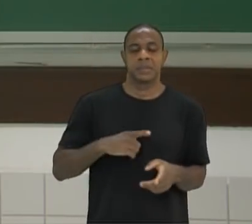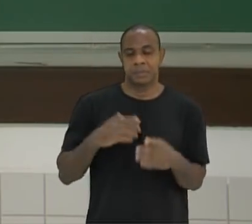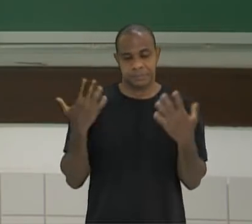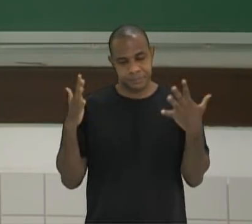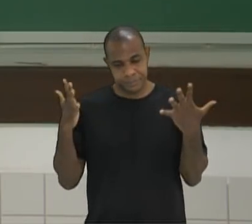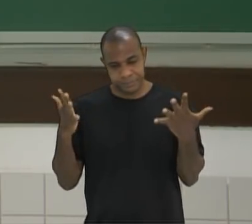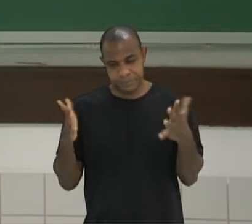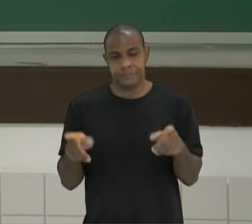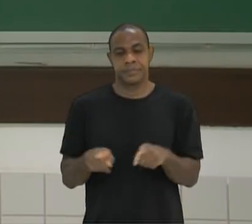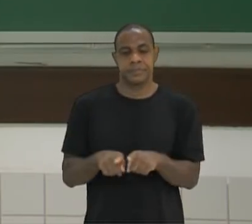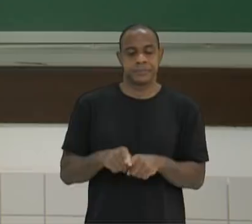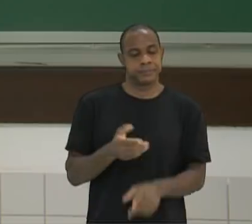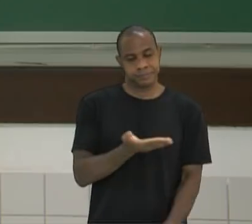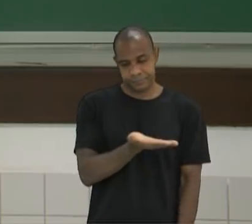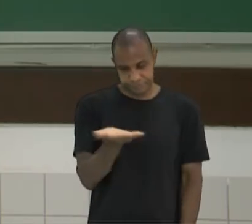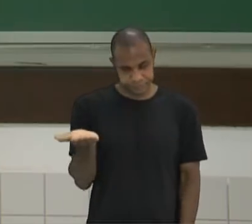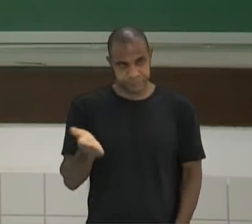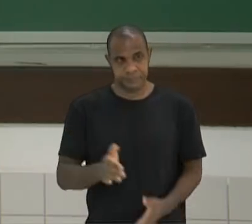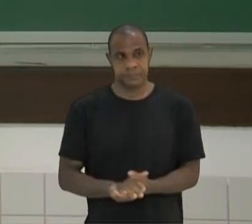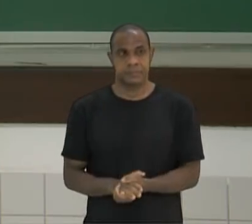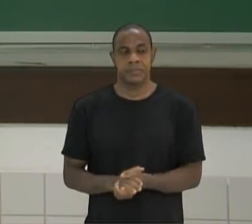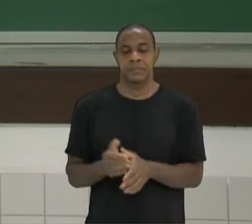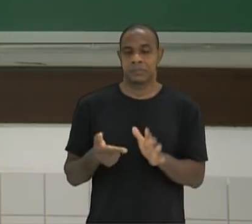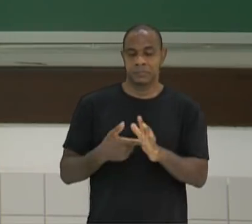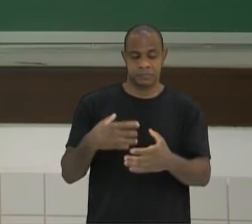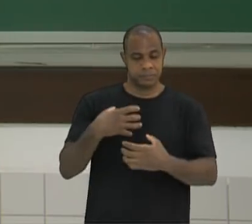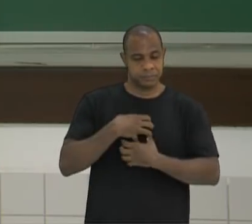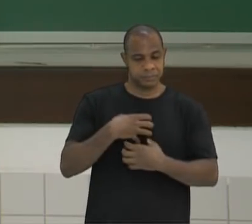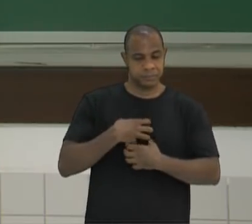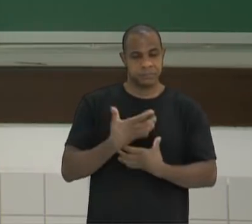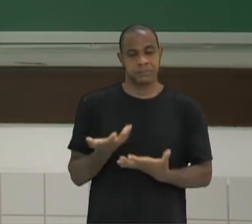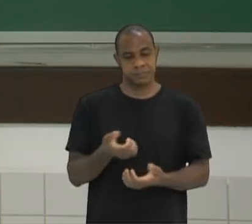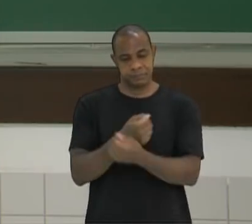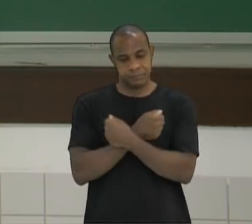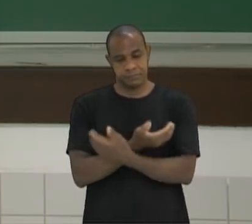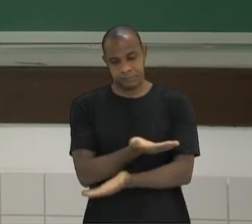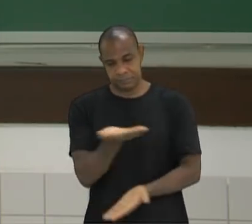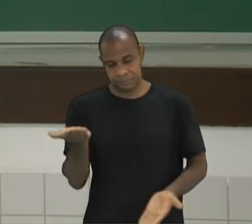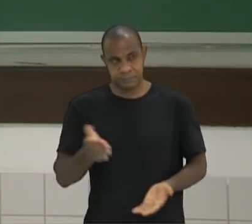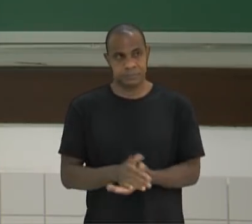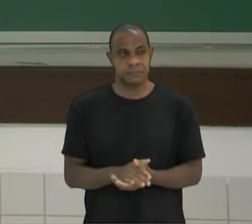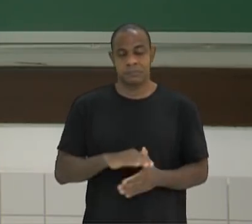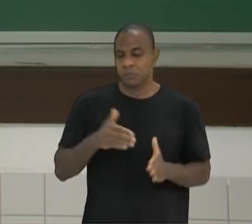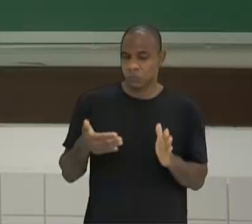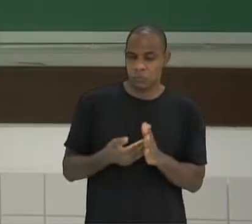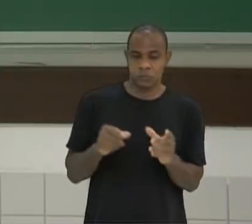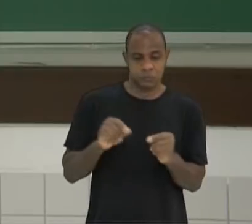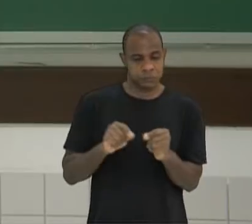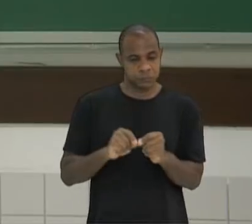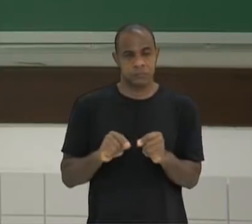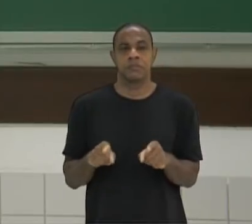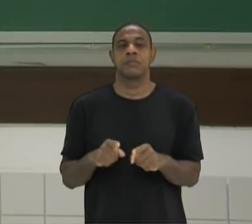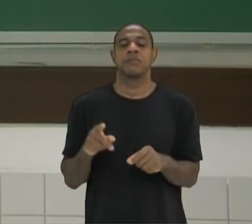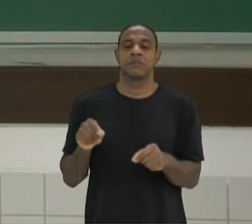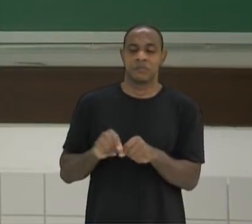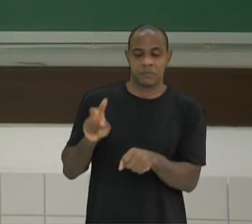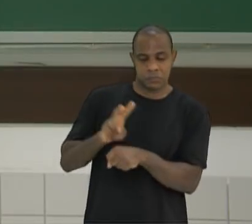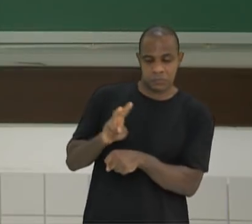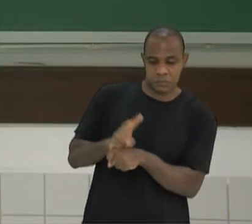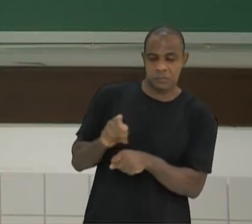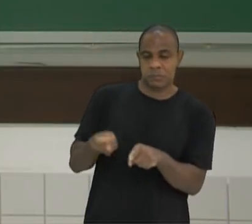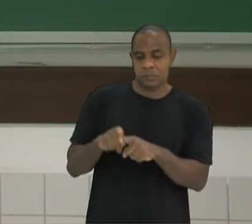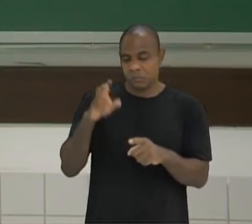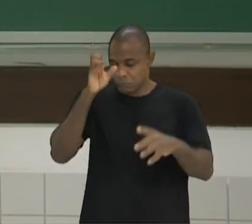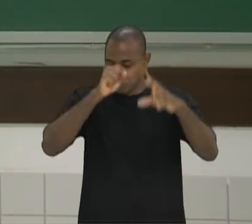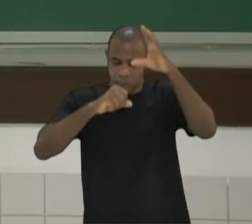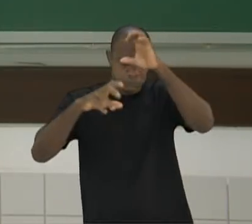uma vez, parabenizo e demonstro o meu sentimento de apreço por tudo que vocês estão fazendo aí para cuidar do